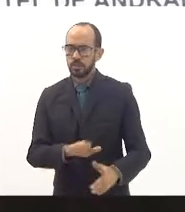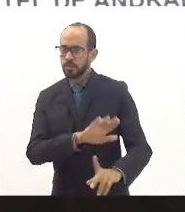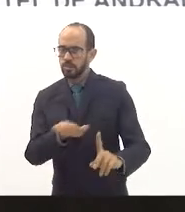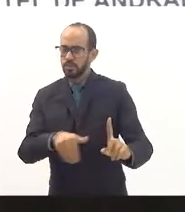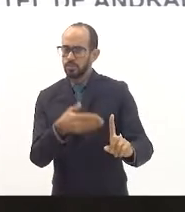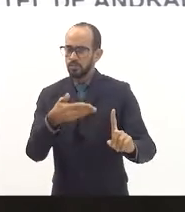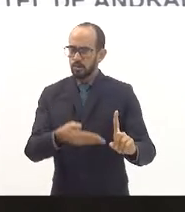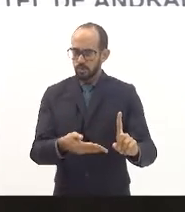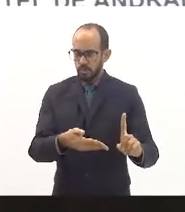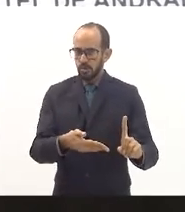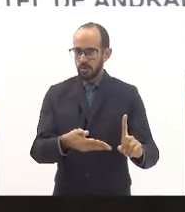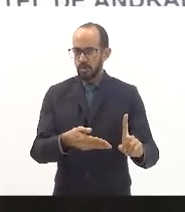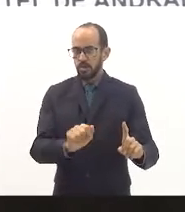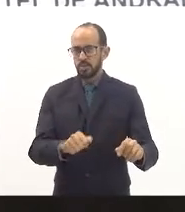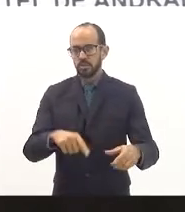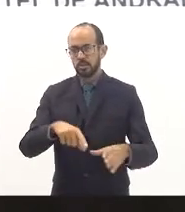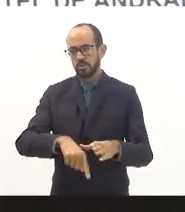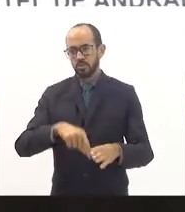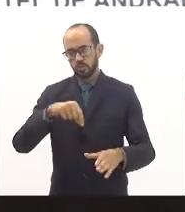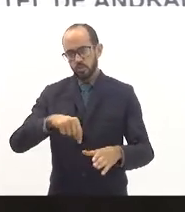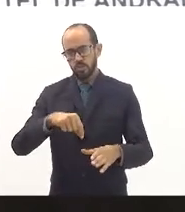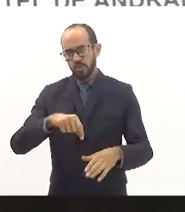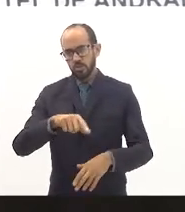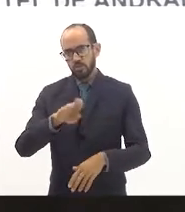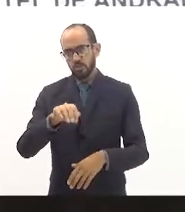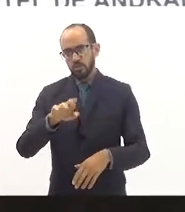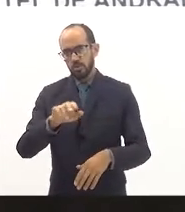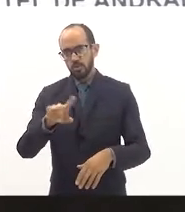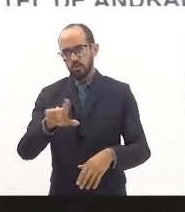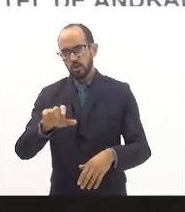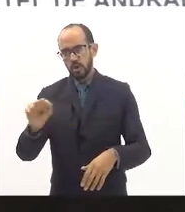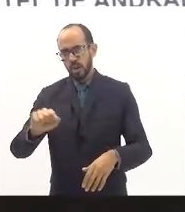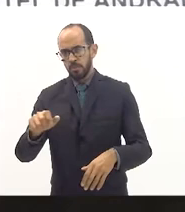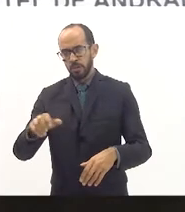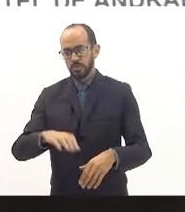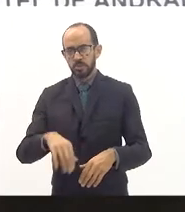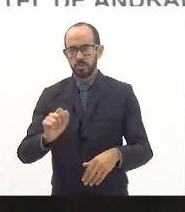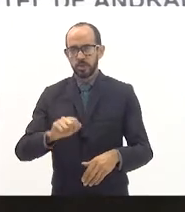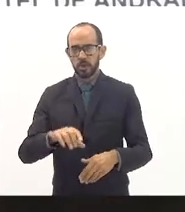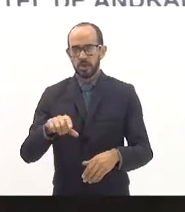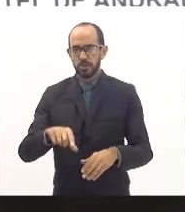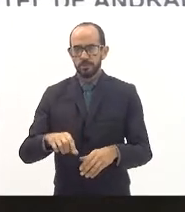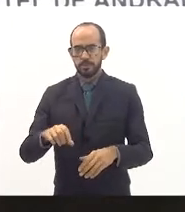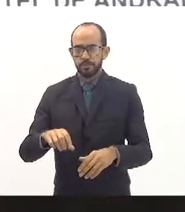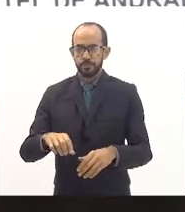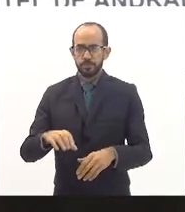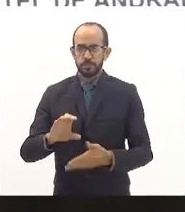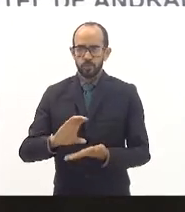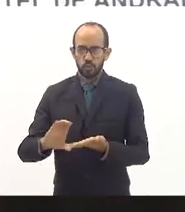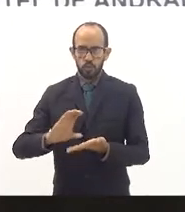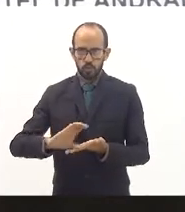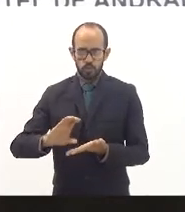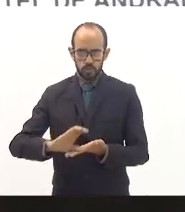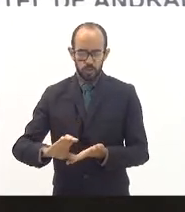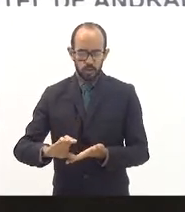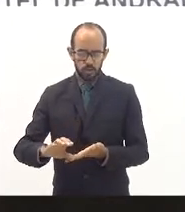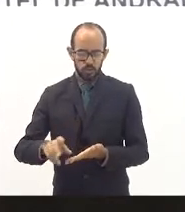por Brizola para presidir o Conselho, onde sempre contei com seu irrestrito